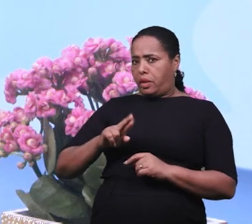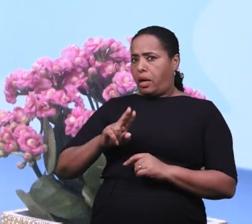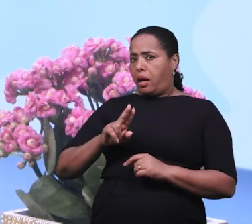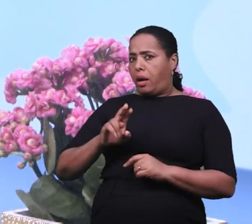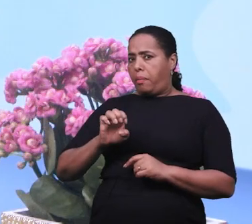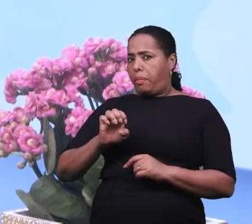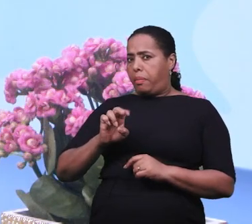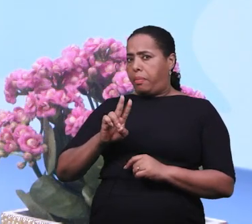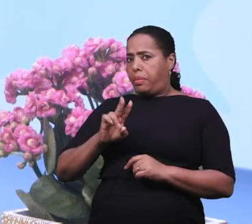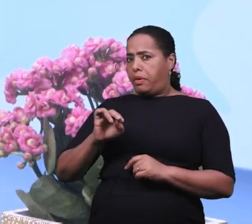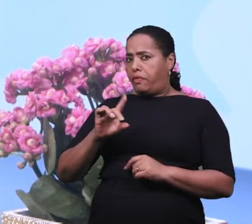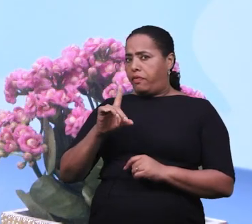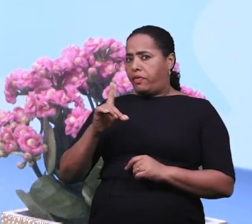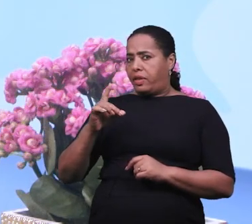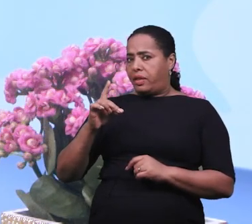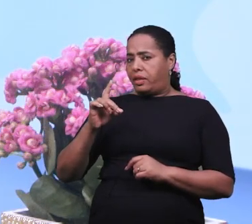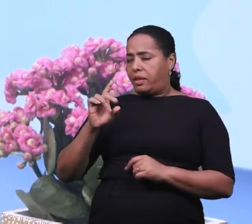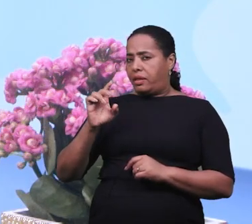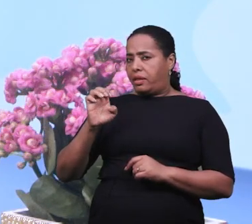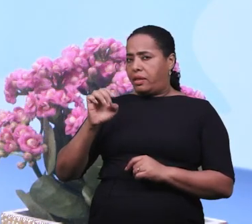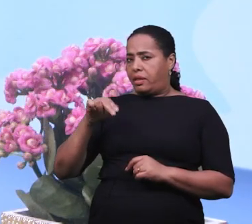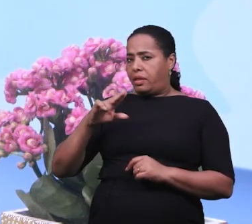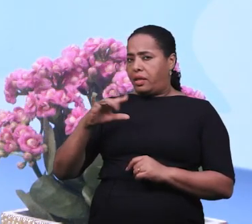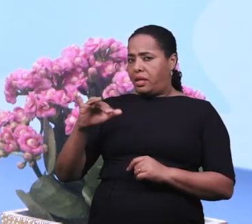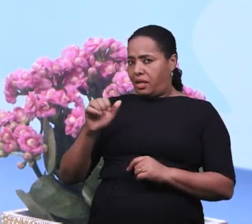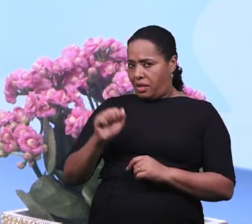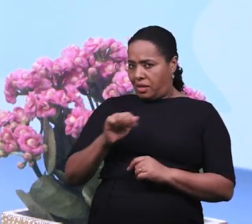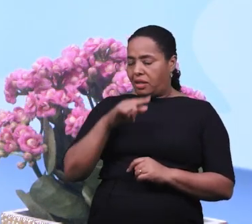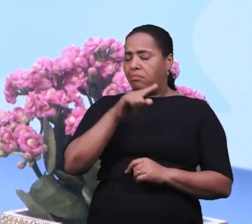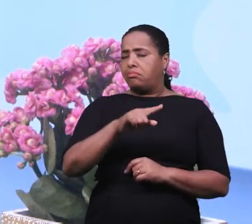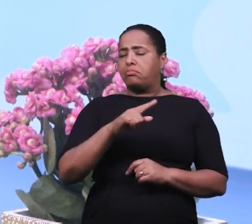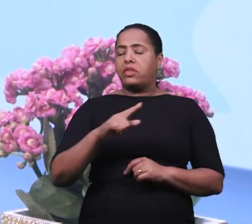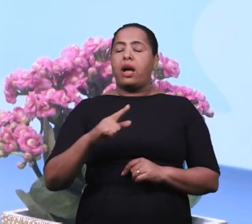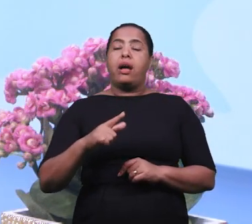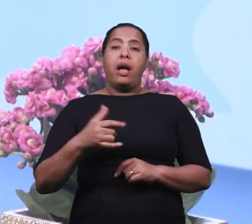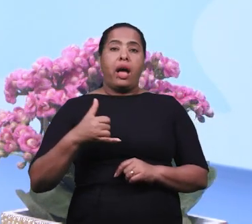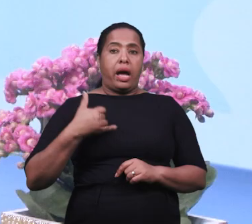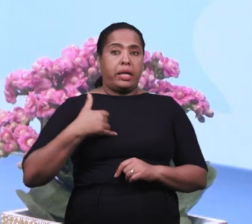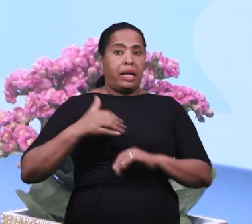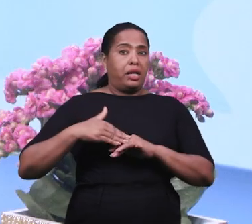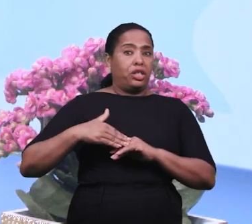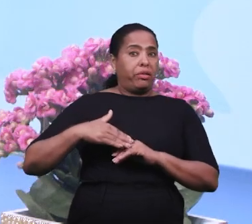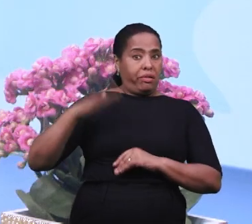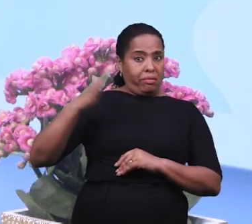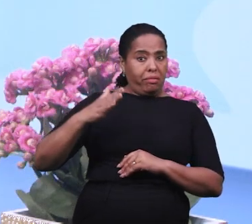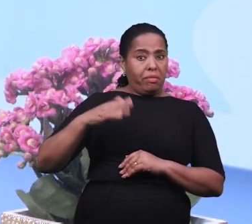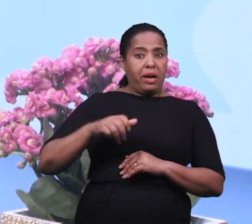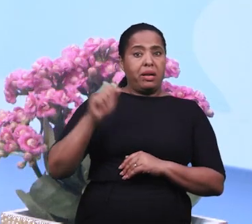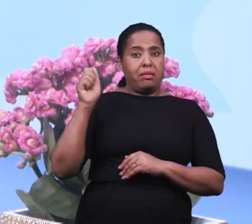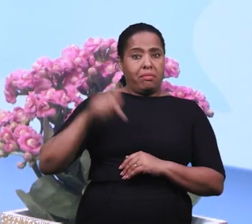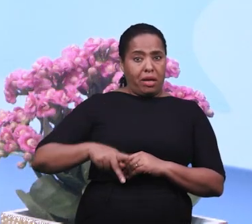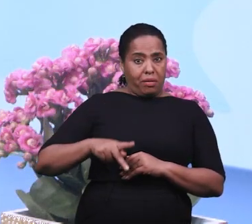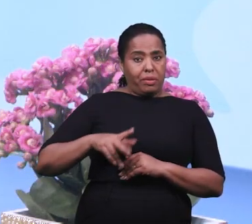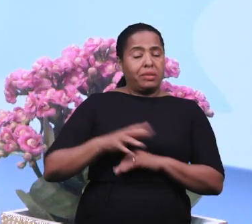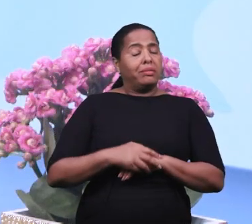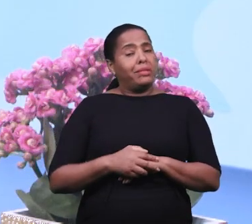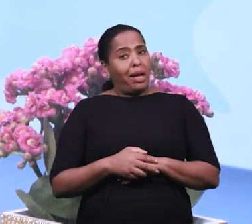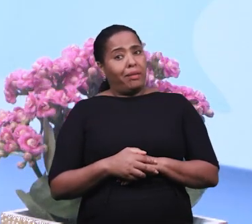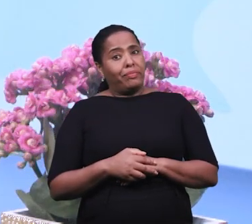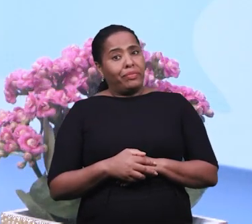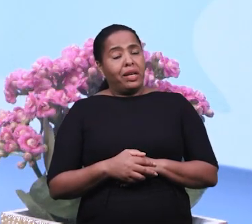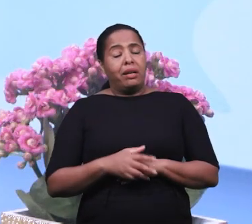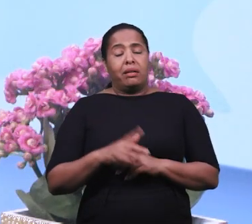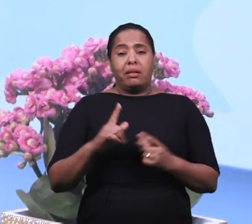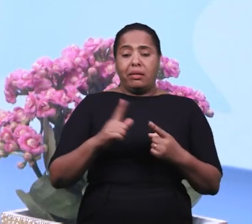aumentou o tempo, a idade, né, para se aposentar. O homem permaneceu 65 anos, a mulher aumentou 2 anos, 62,